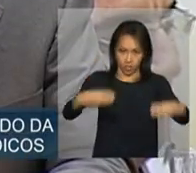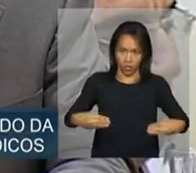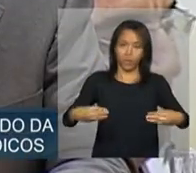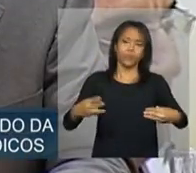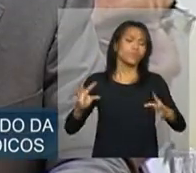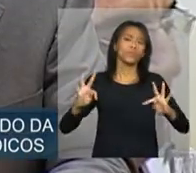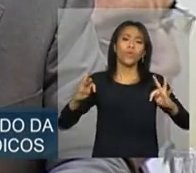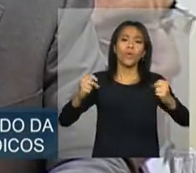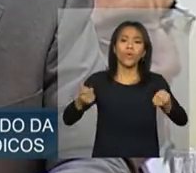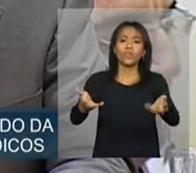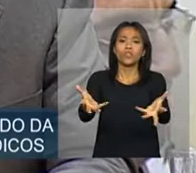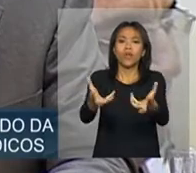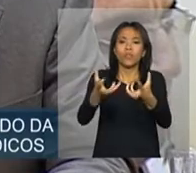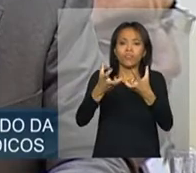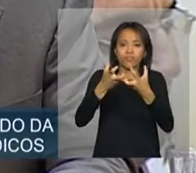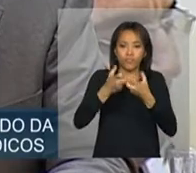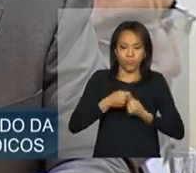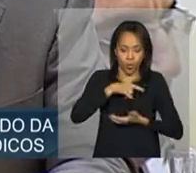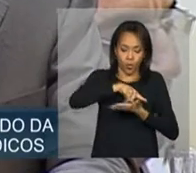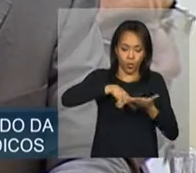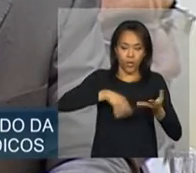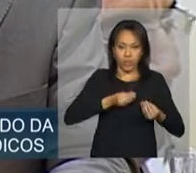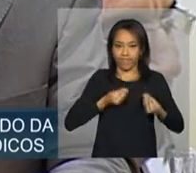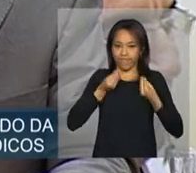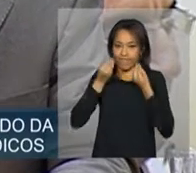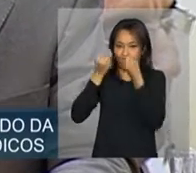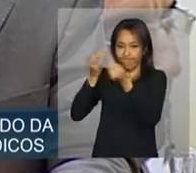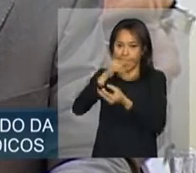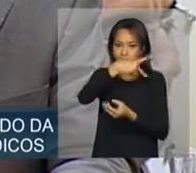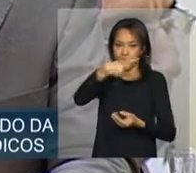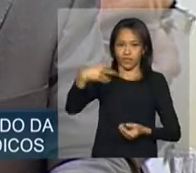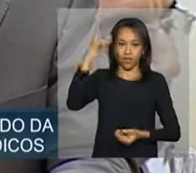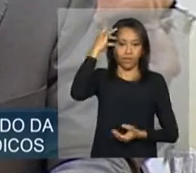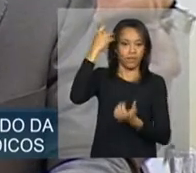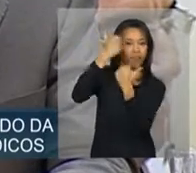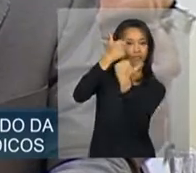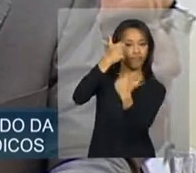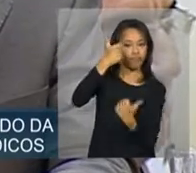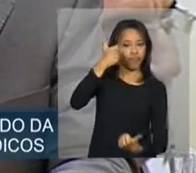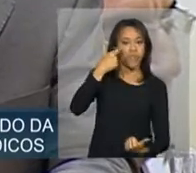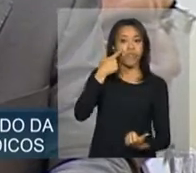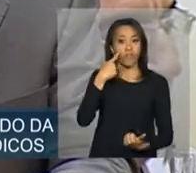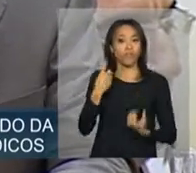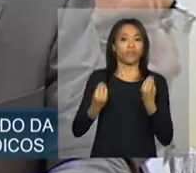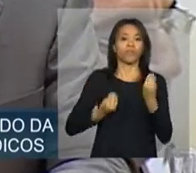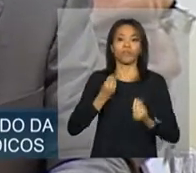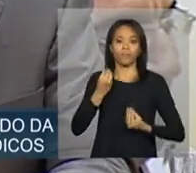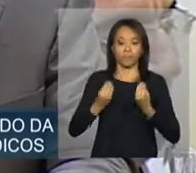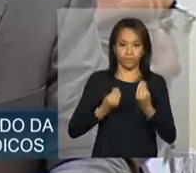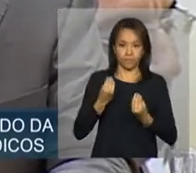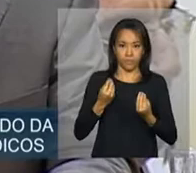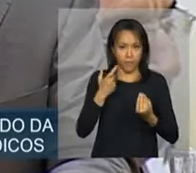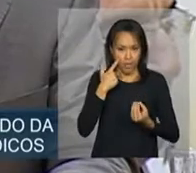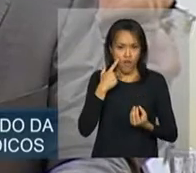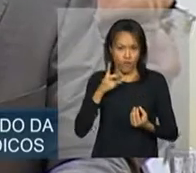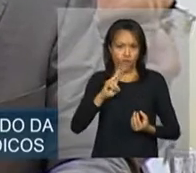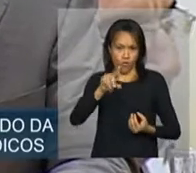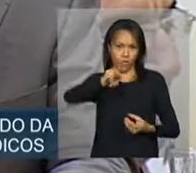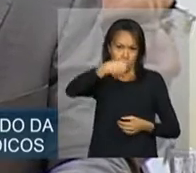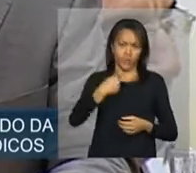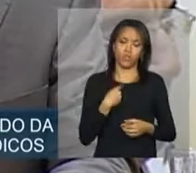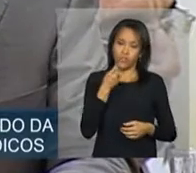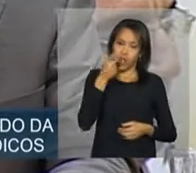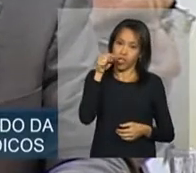para comissão de ética da presidência da república e aí Cabe à comissão de ética Presidente da República julgar eu vou me manifestar